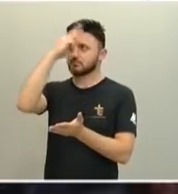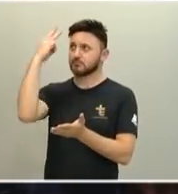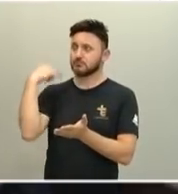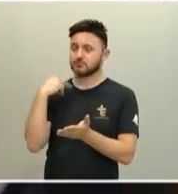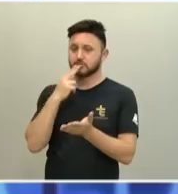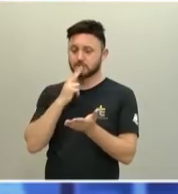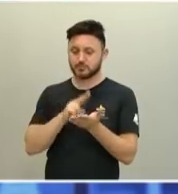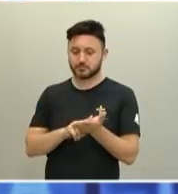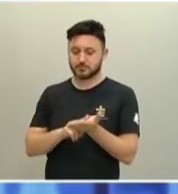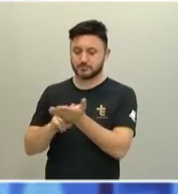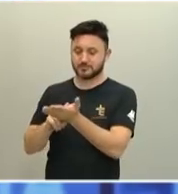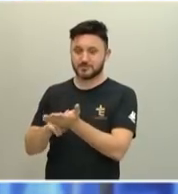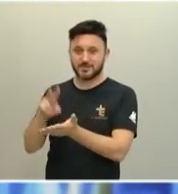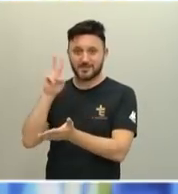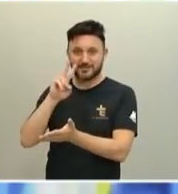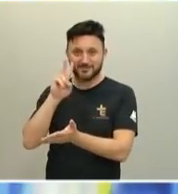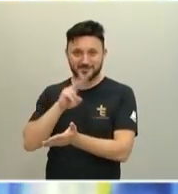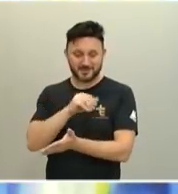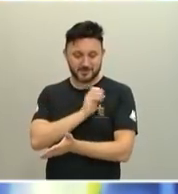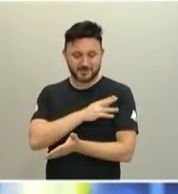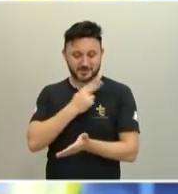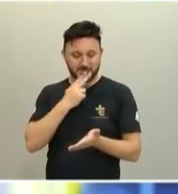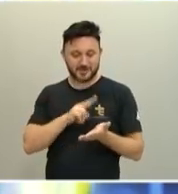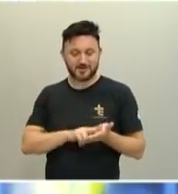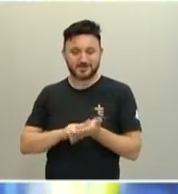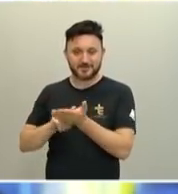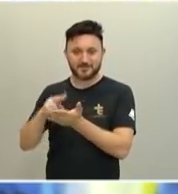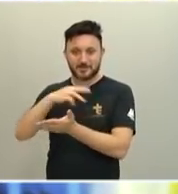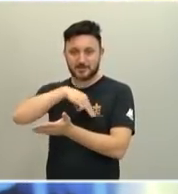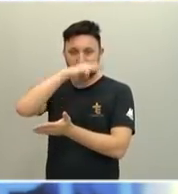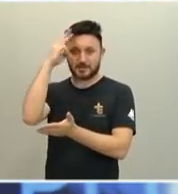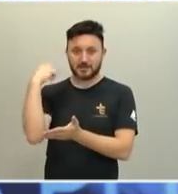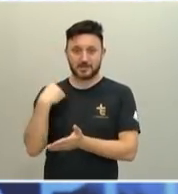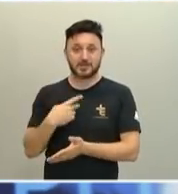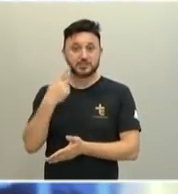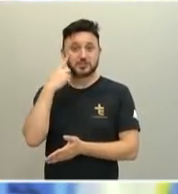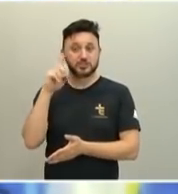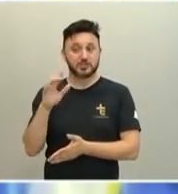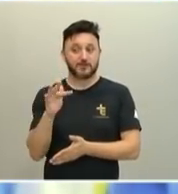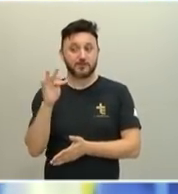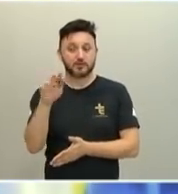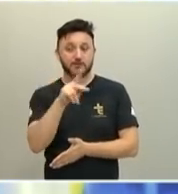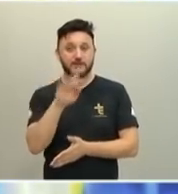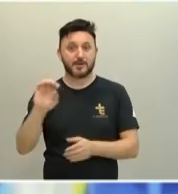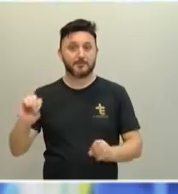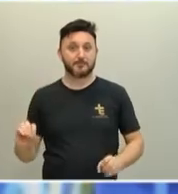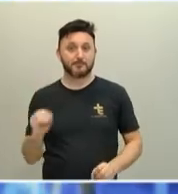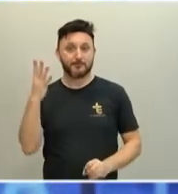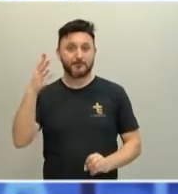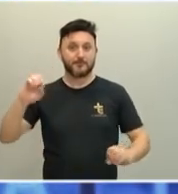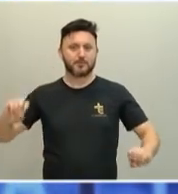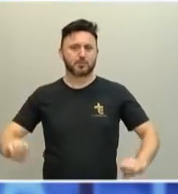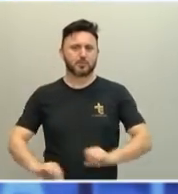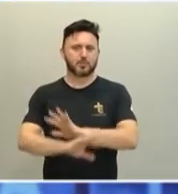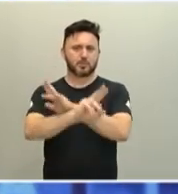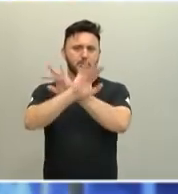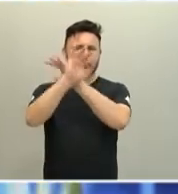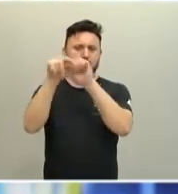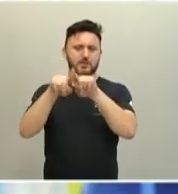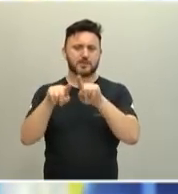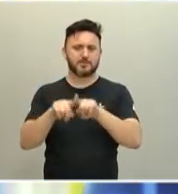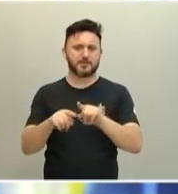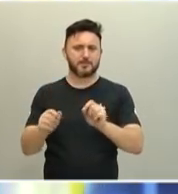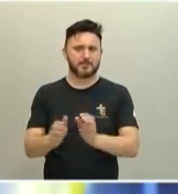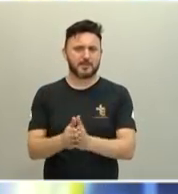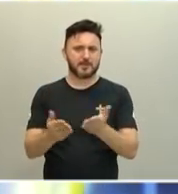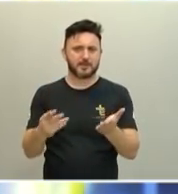esperar dias, dias de milagre e de glória na sua vida. O seu deserto